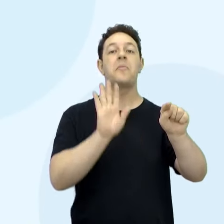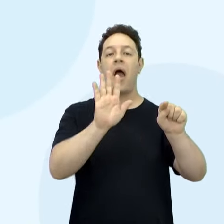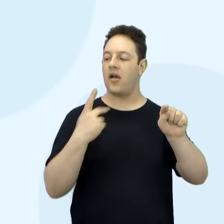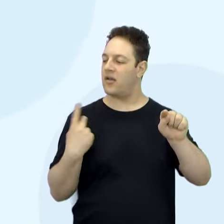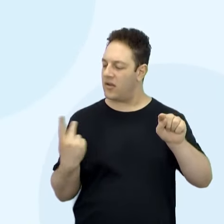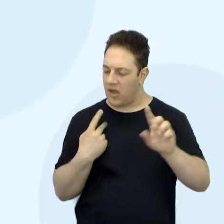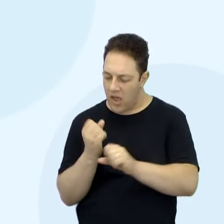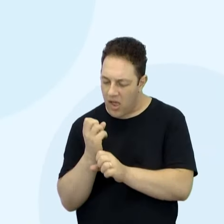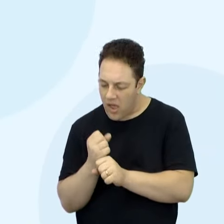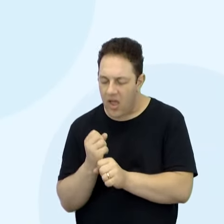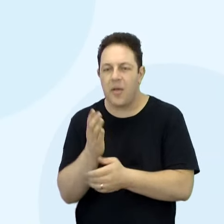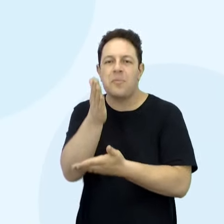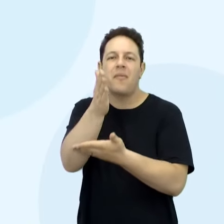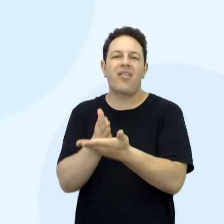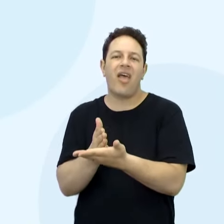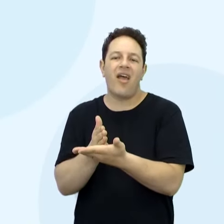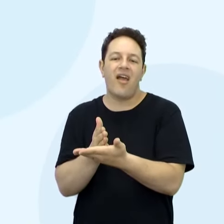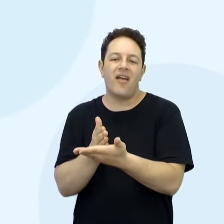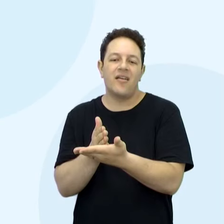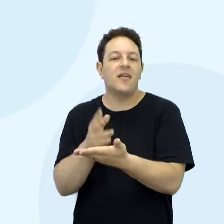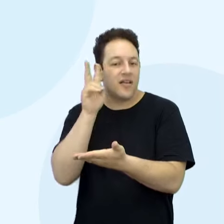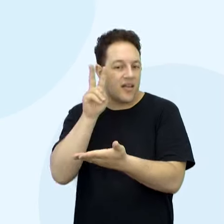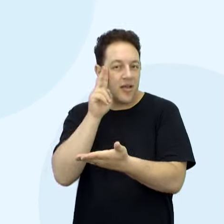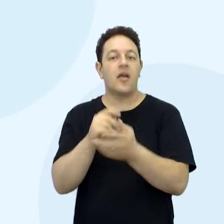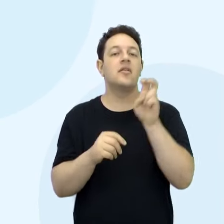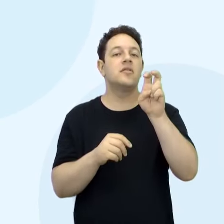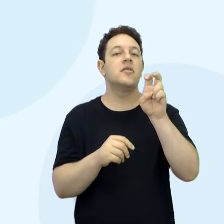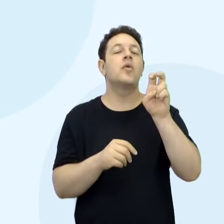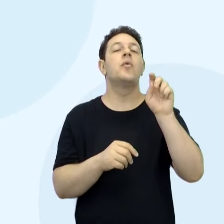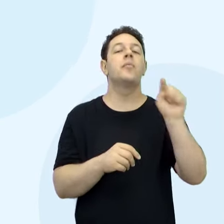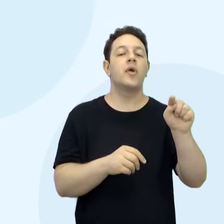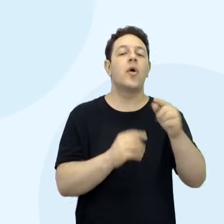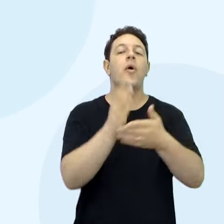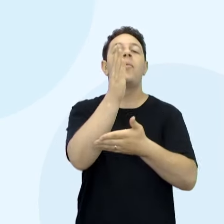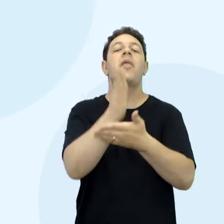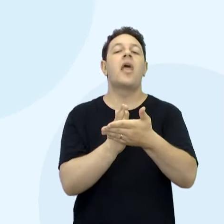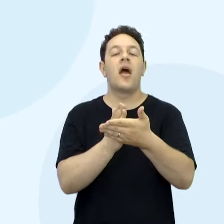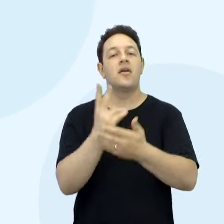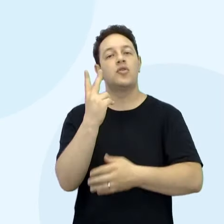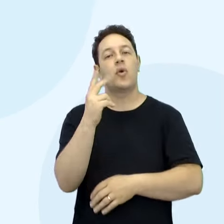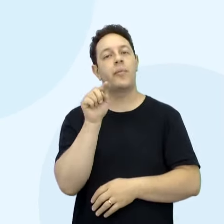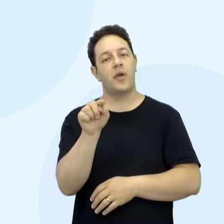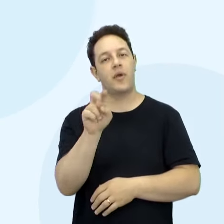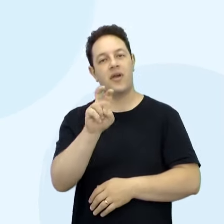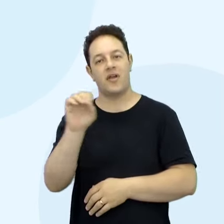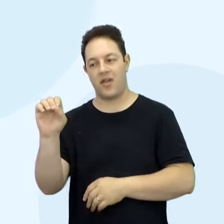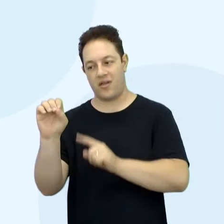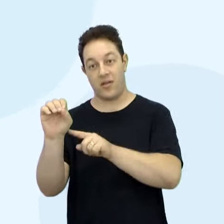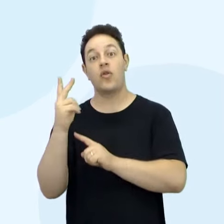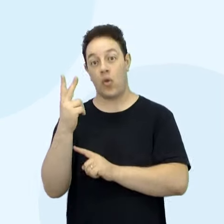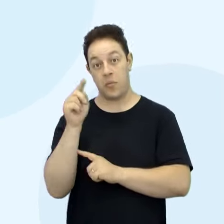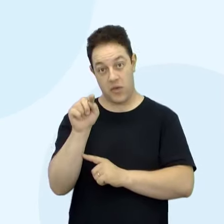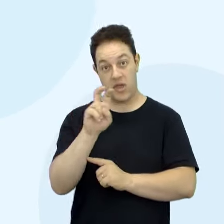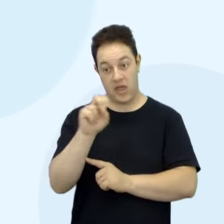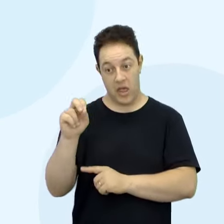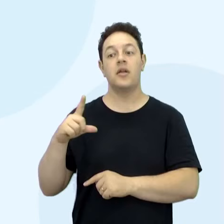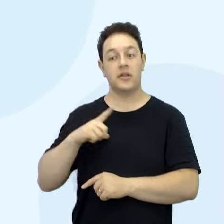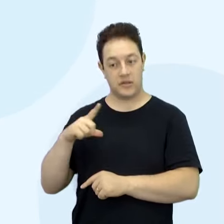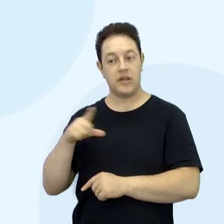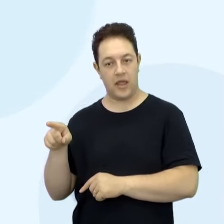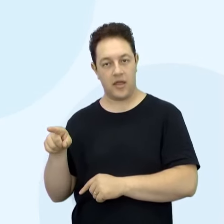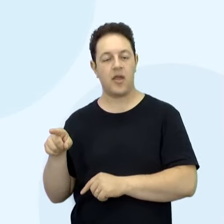tem a metade, né? Então, a metade de 5 mil aí é 2.500. E aí, o resto eu vou deixar